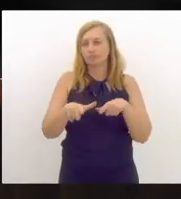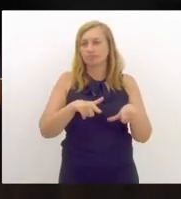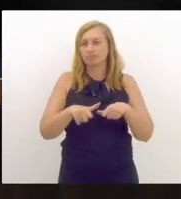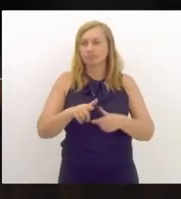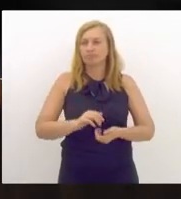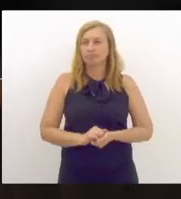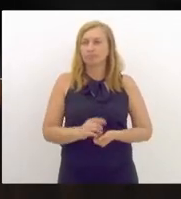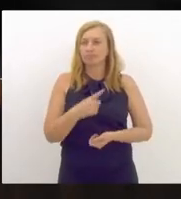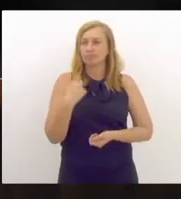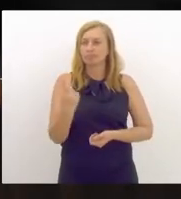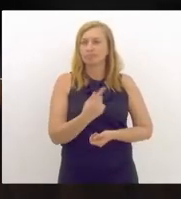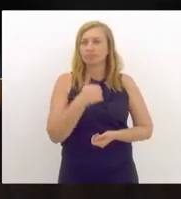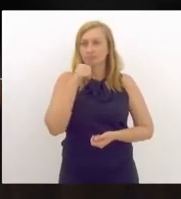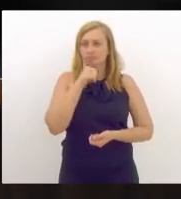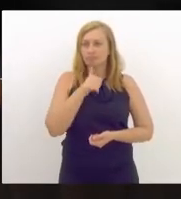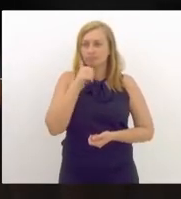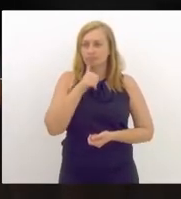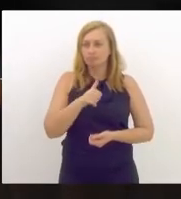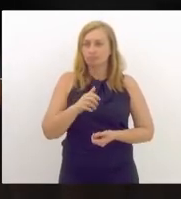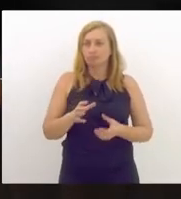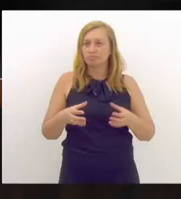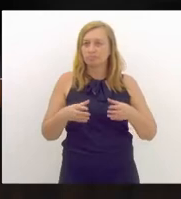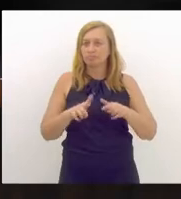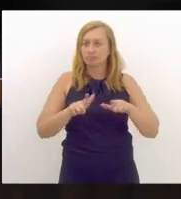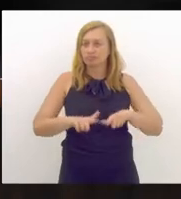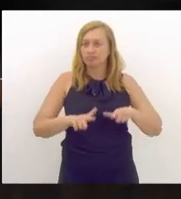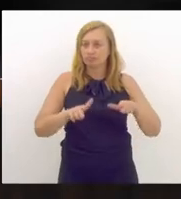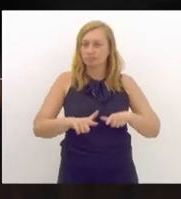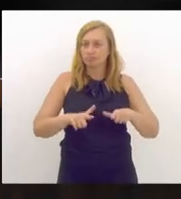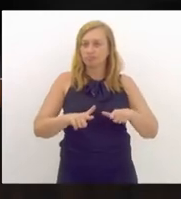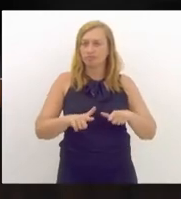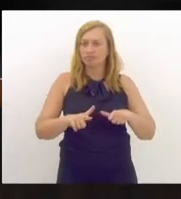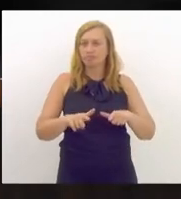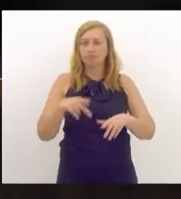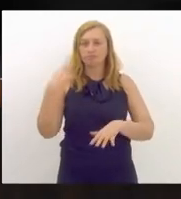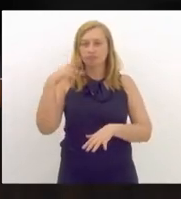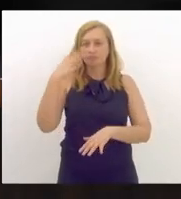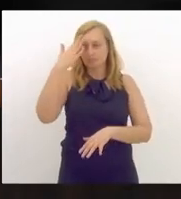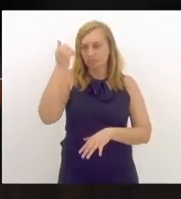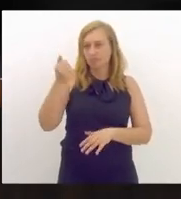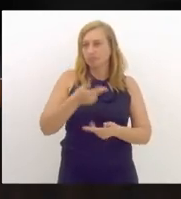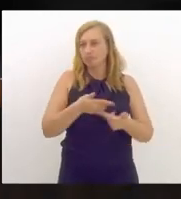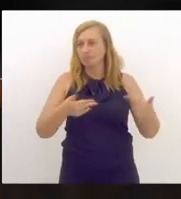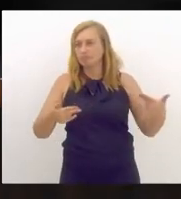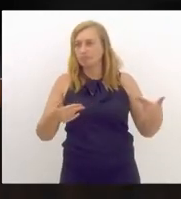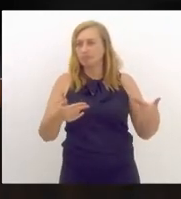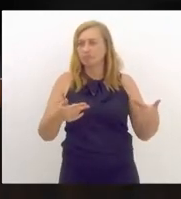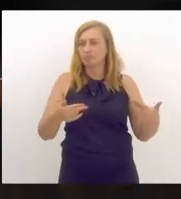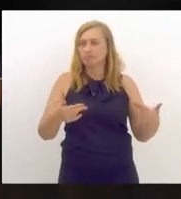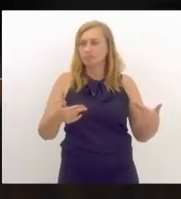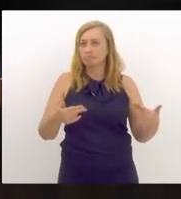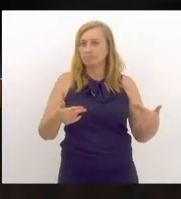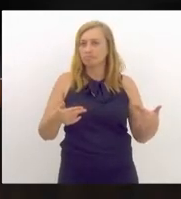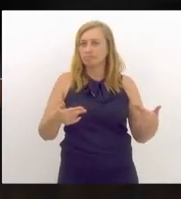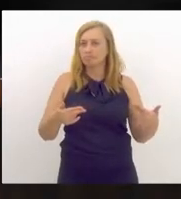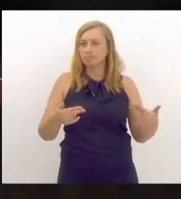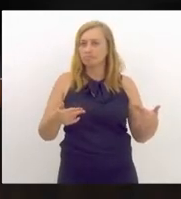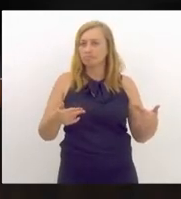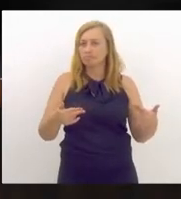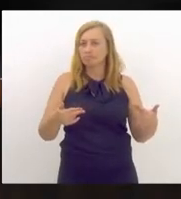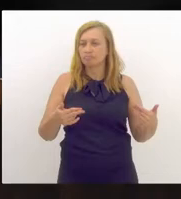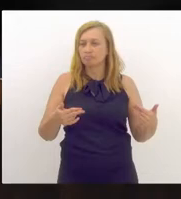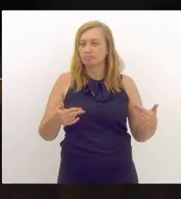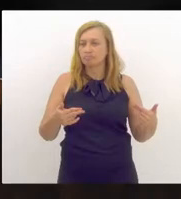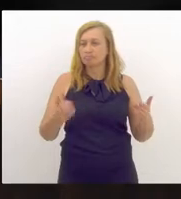nós mulheres que ocupamos espaço do Parlamento que sabemos por muitas vezes que esses espaços Mônica são na verdade um pacto do